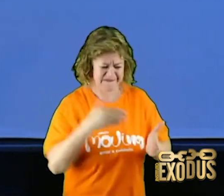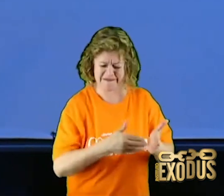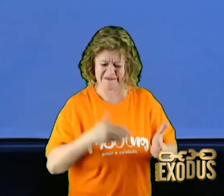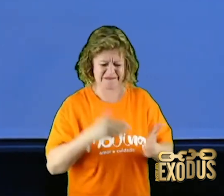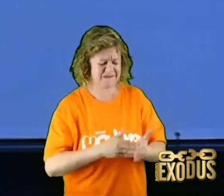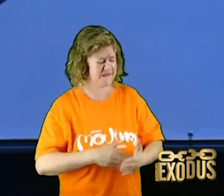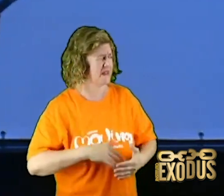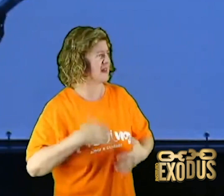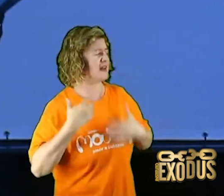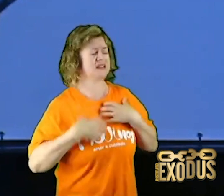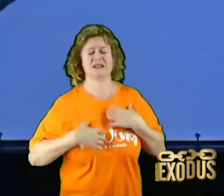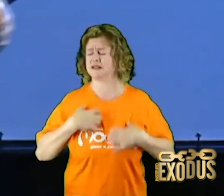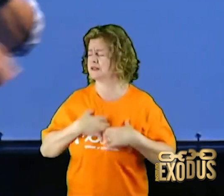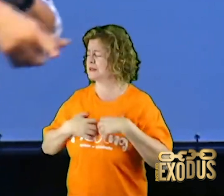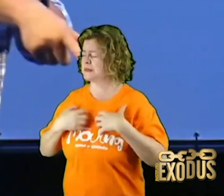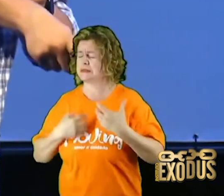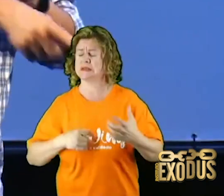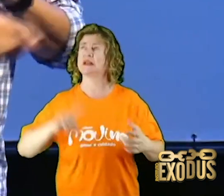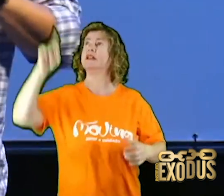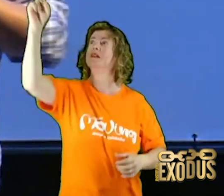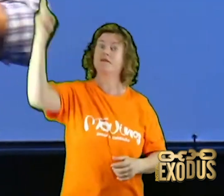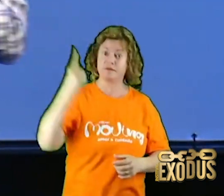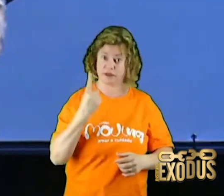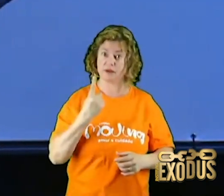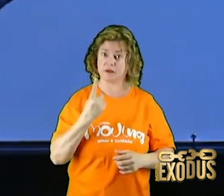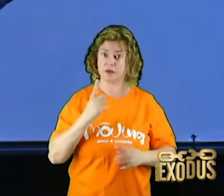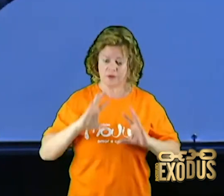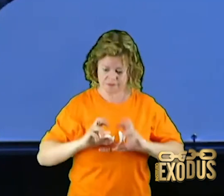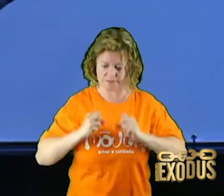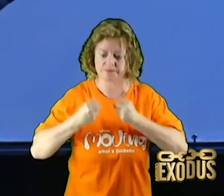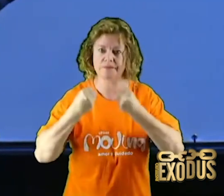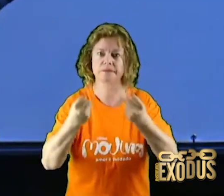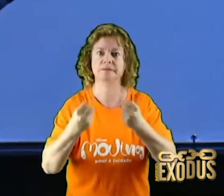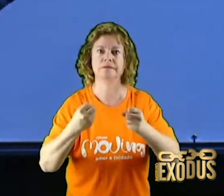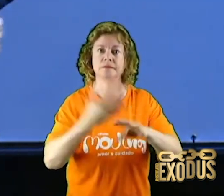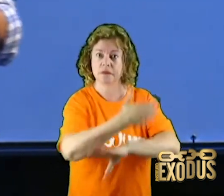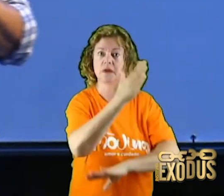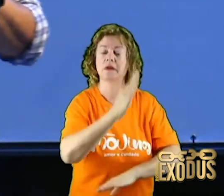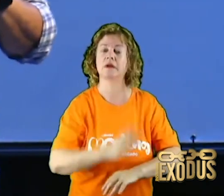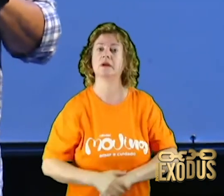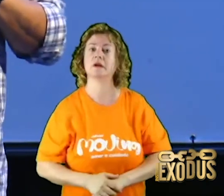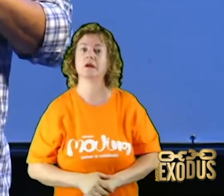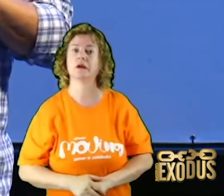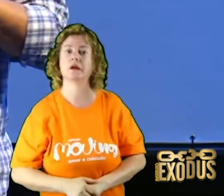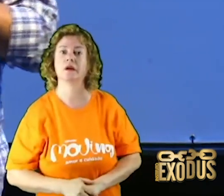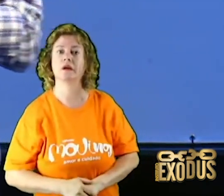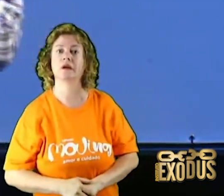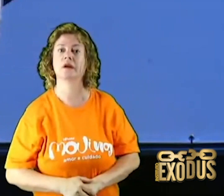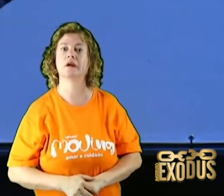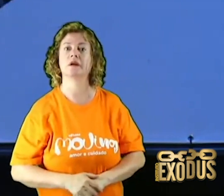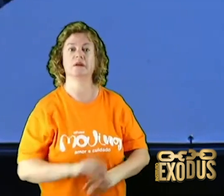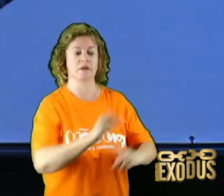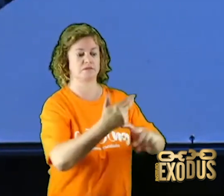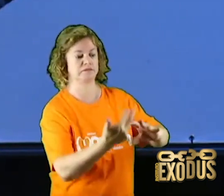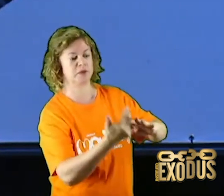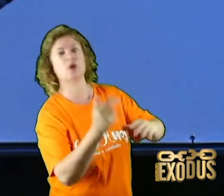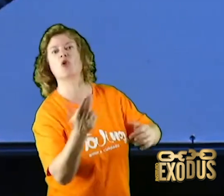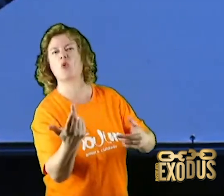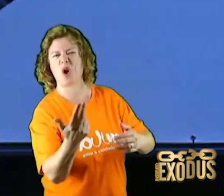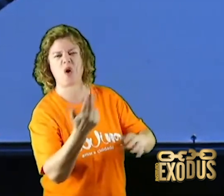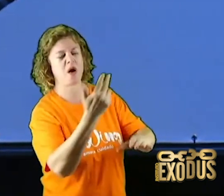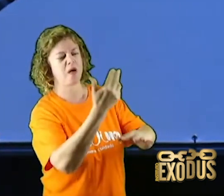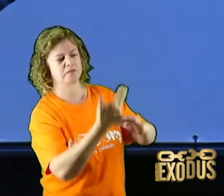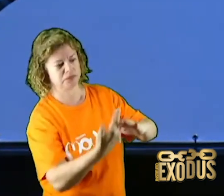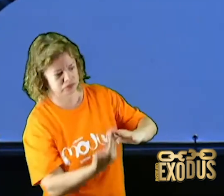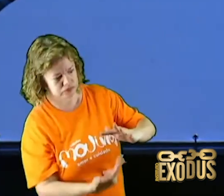sabe que foi Deus que tirou você de dentro do rio, que você ia se afogar. Você sabe que foi Deus que te livrou daquele